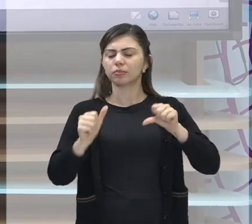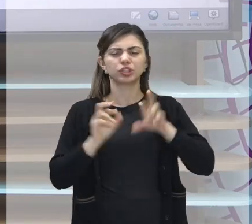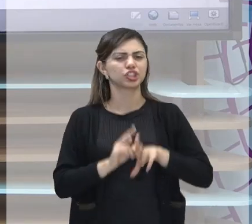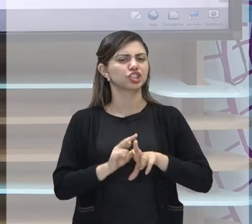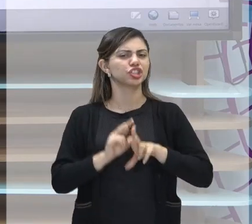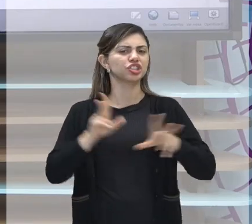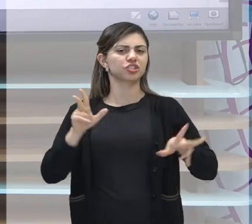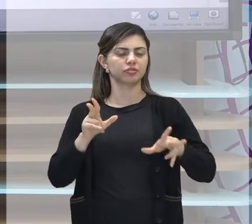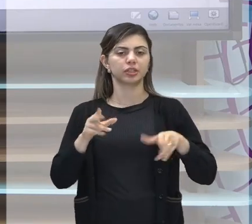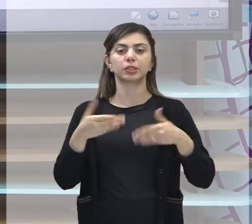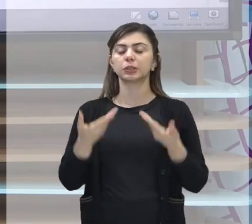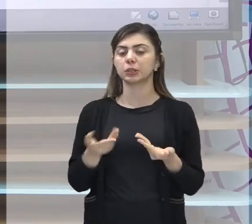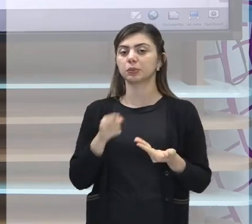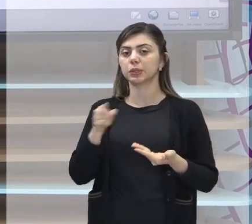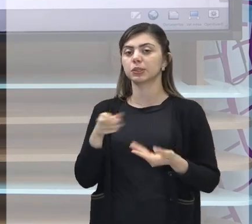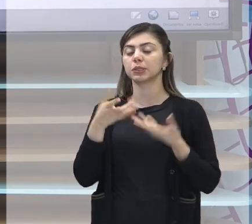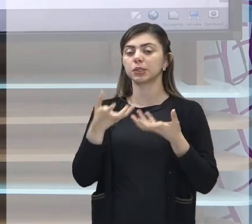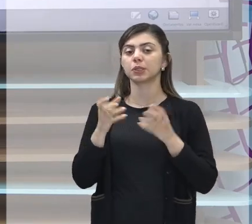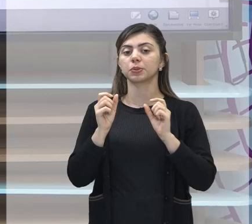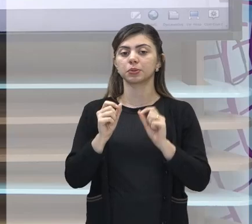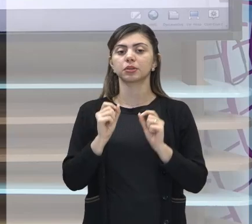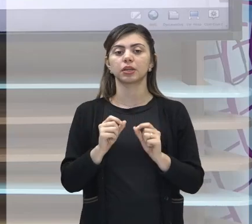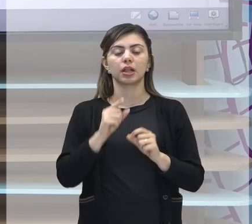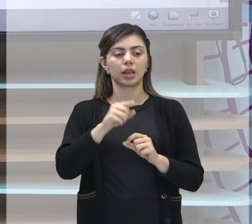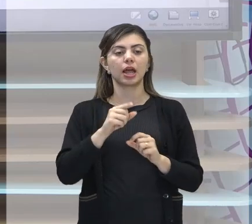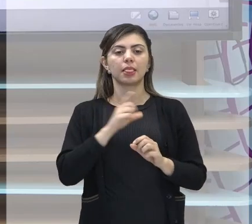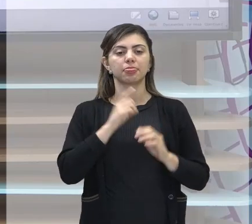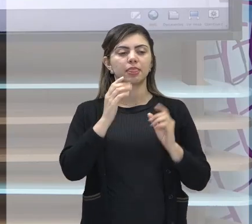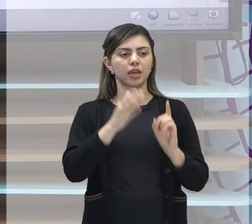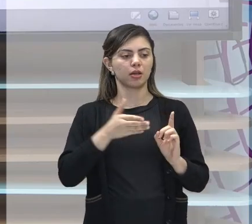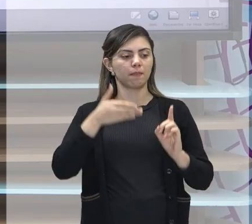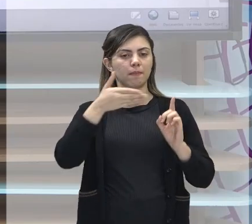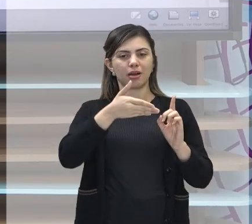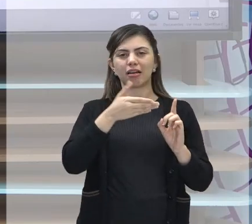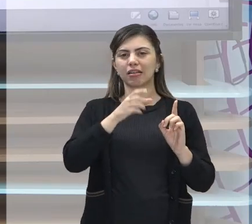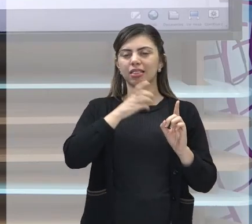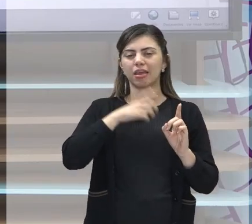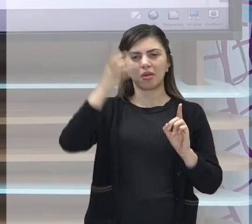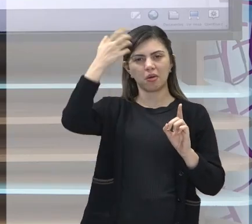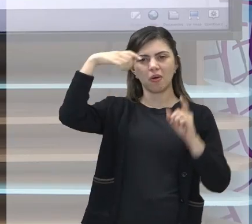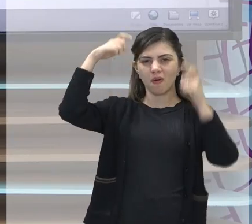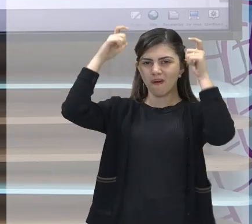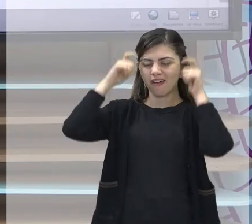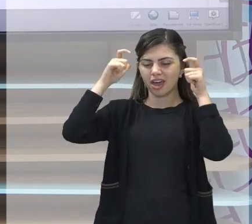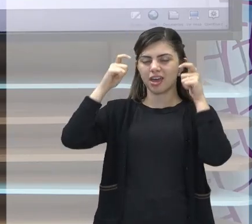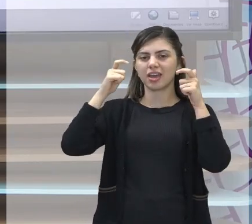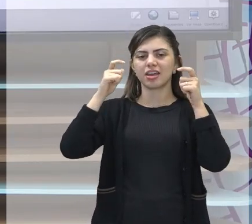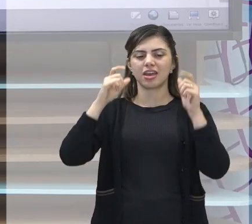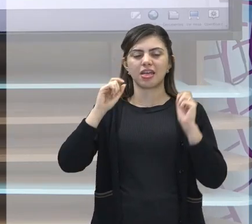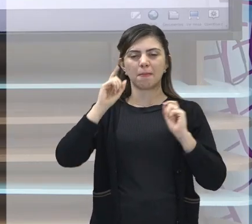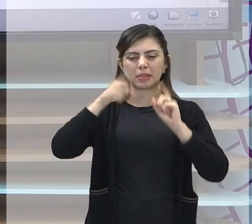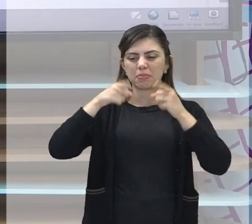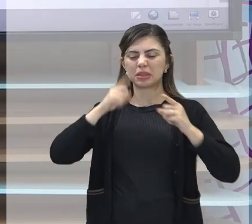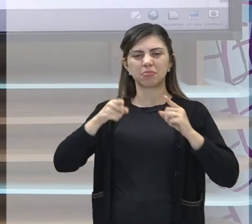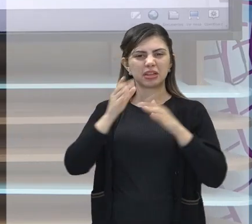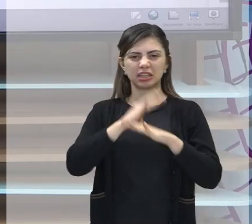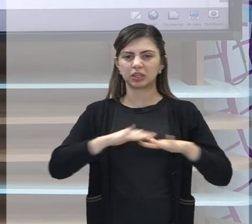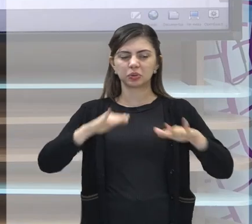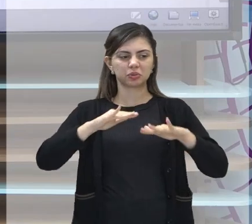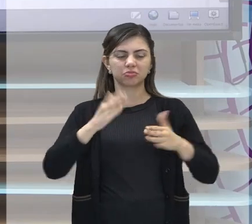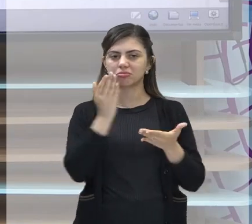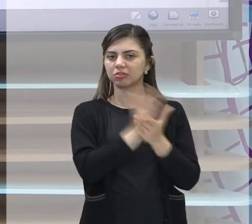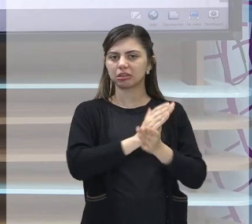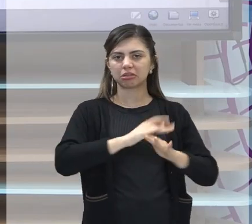a redução mesmo da figura do poder do imperador e queriam, né, essa quebra, de um